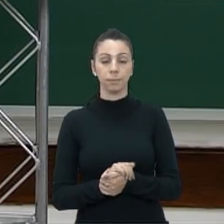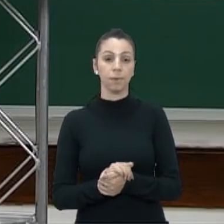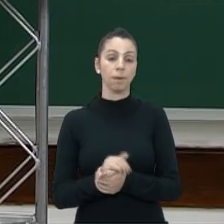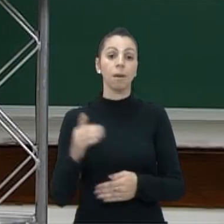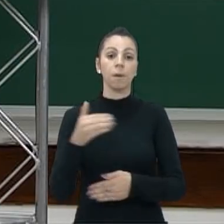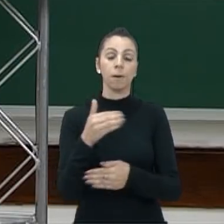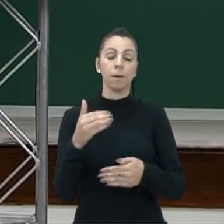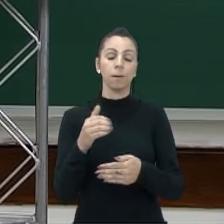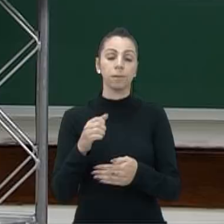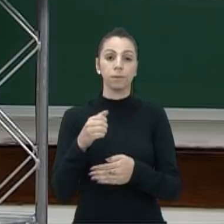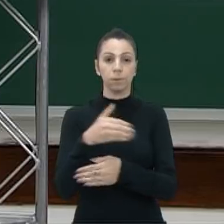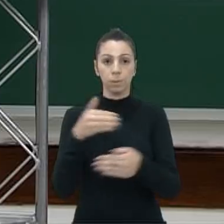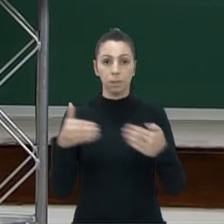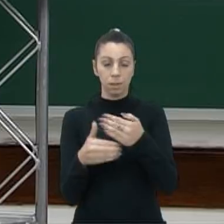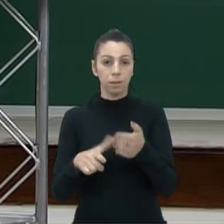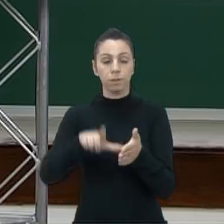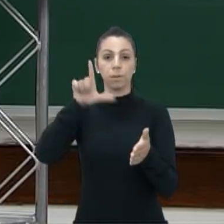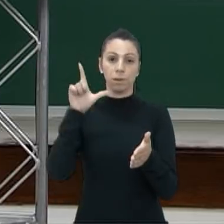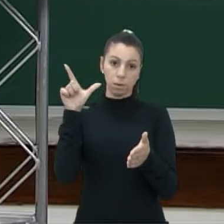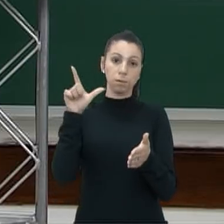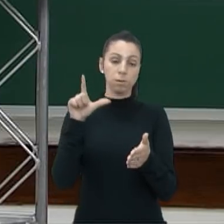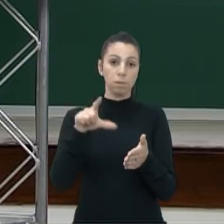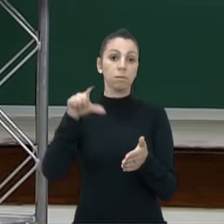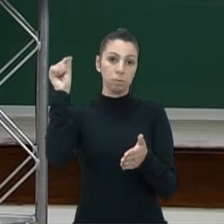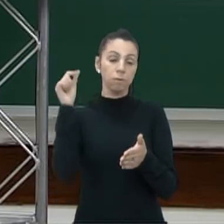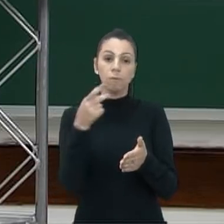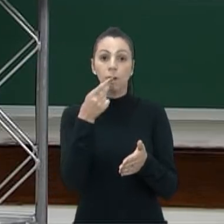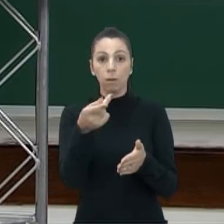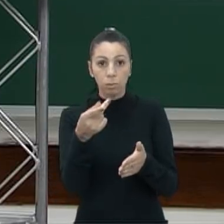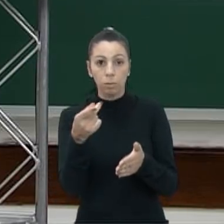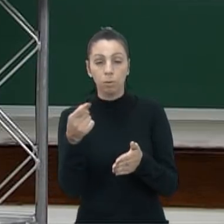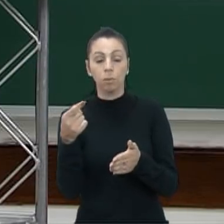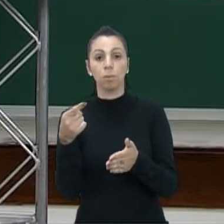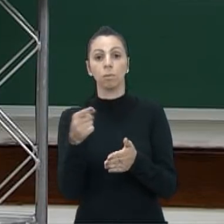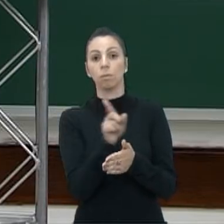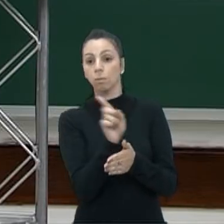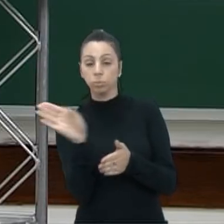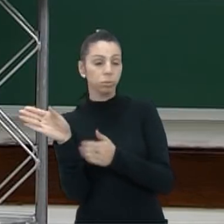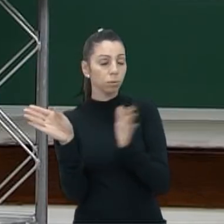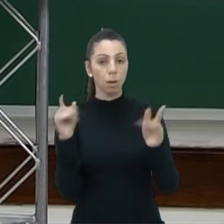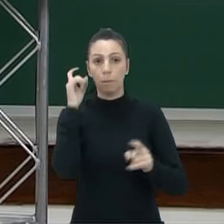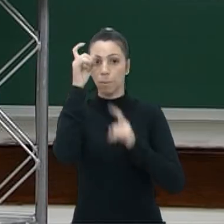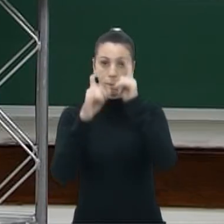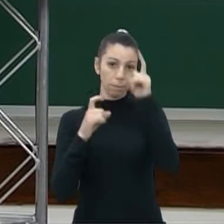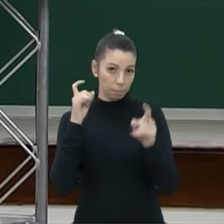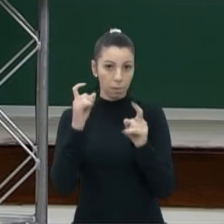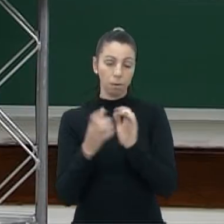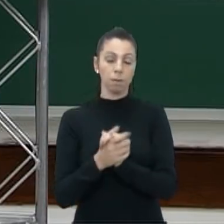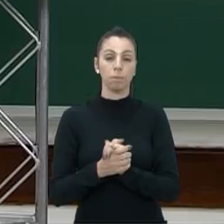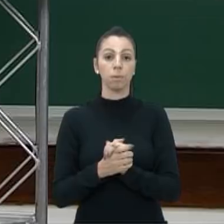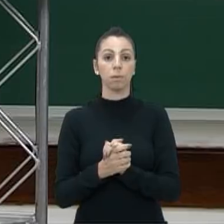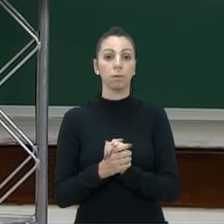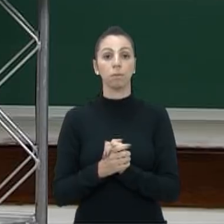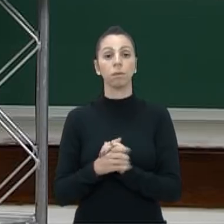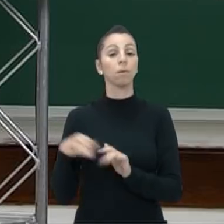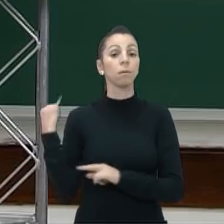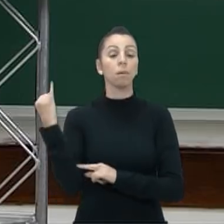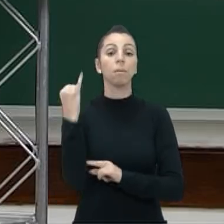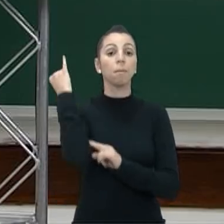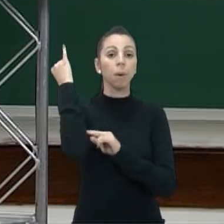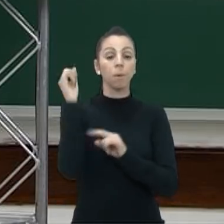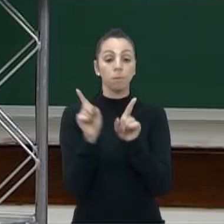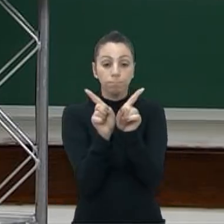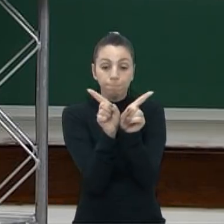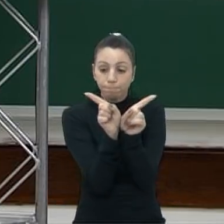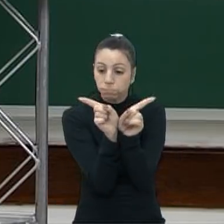definiu. Nesse ele não precisou fazer isso. Beleza? Então, não precisa ficar preocupado, porque aqui o que importa é que eles são